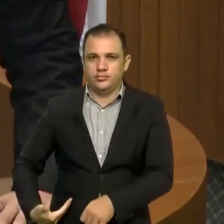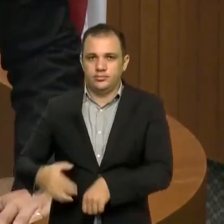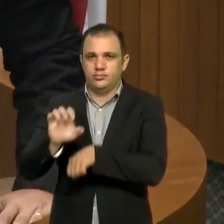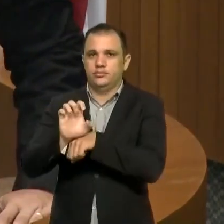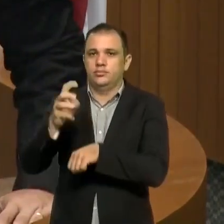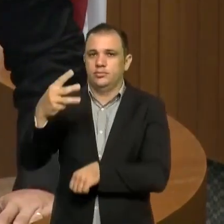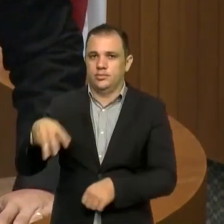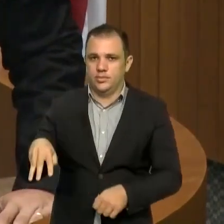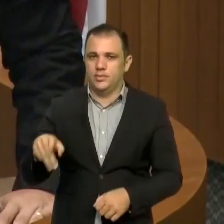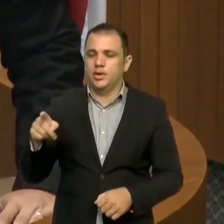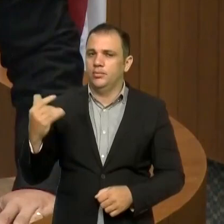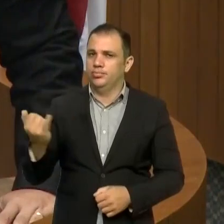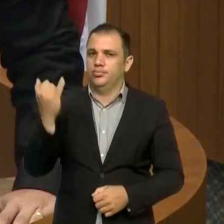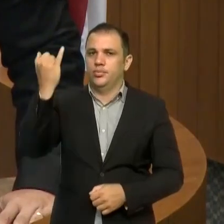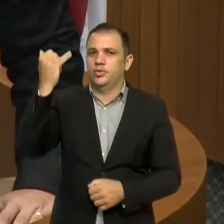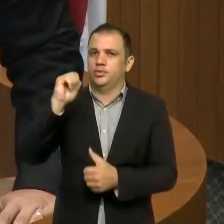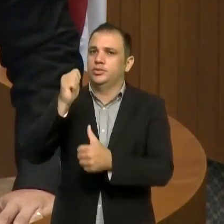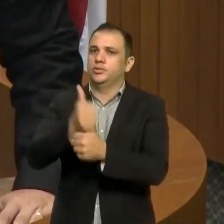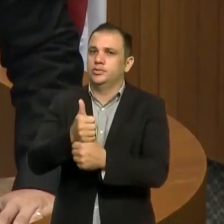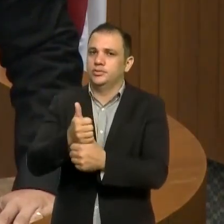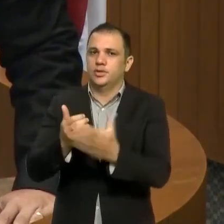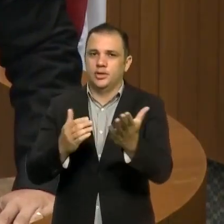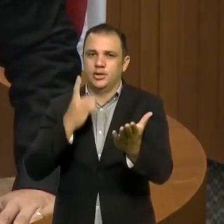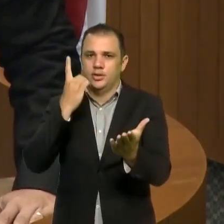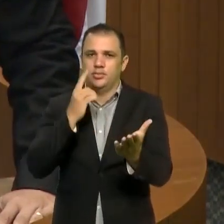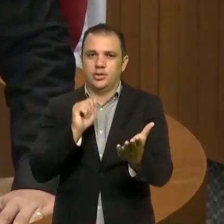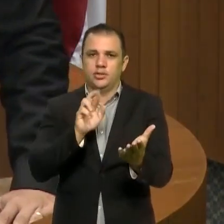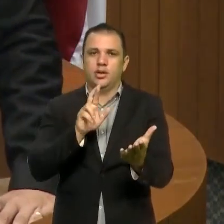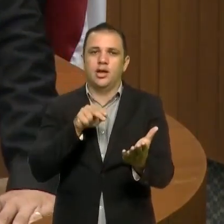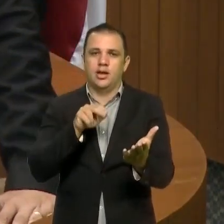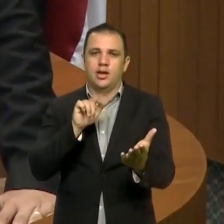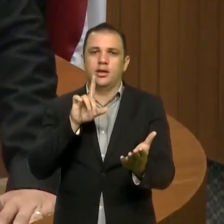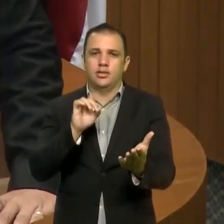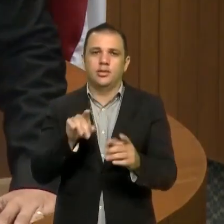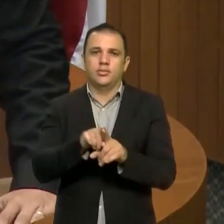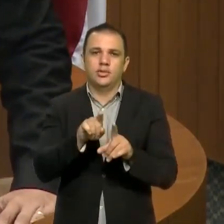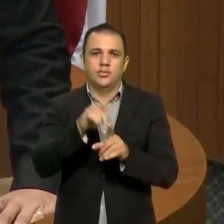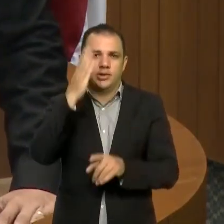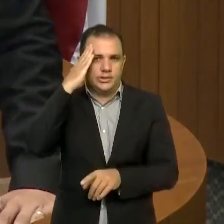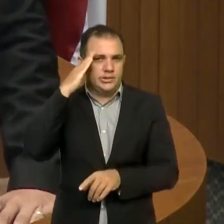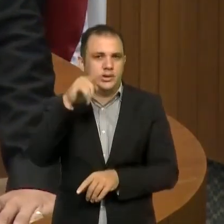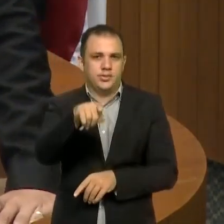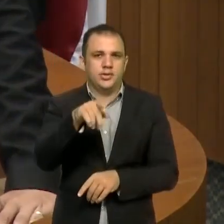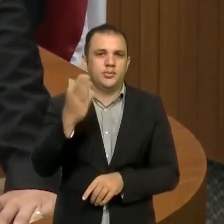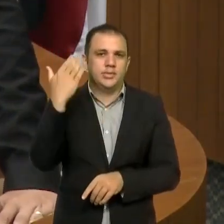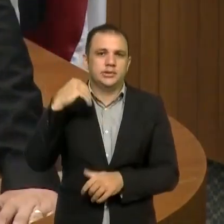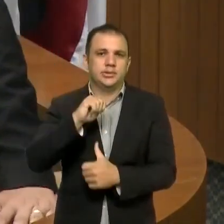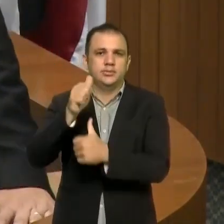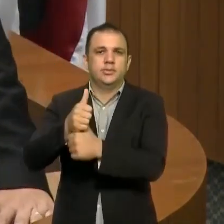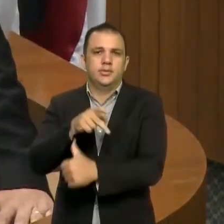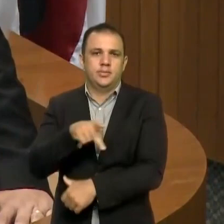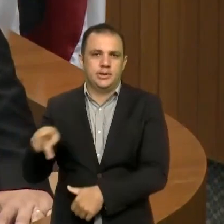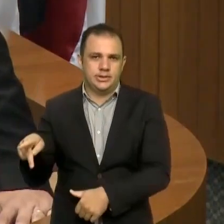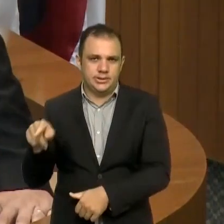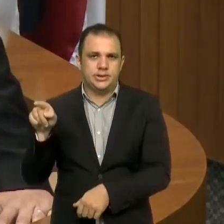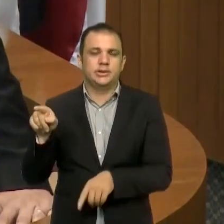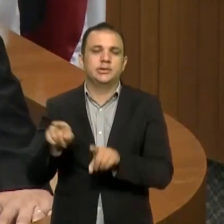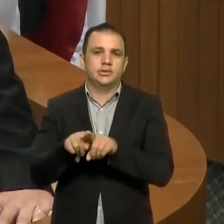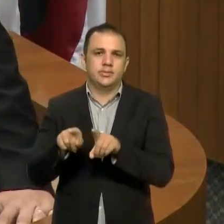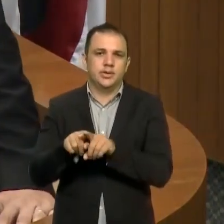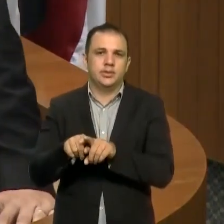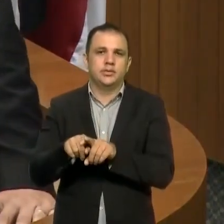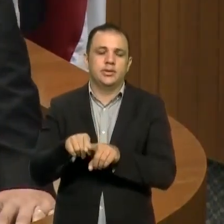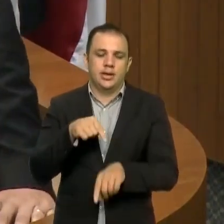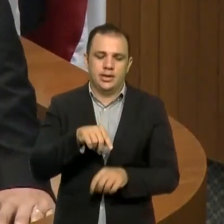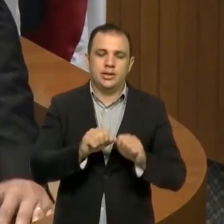Iracema Vale, governadora em exercício do Maranhão, e agradeceu o apoio dos colegas deputados e dos servidores da casa. Parabenizar a